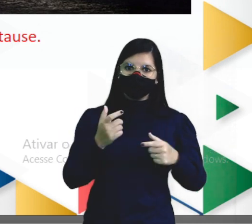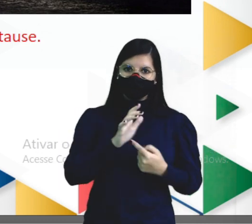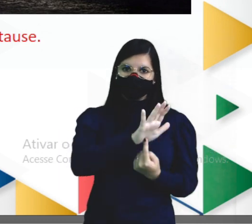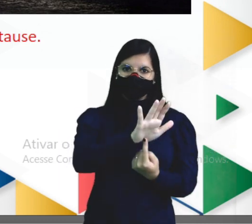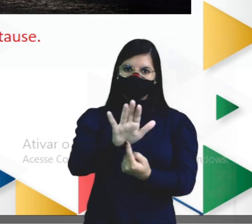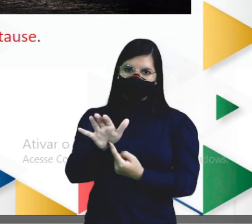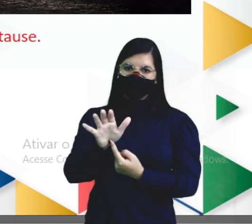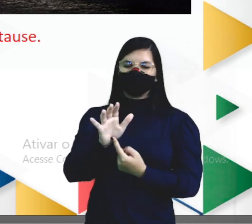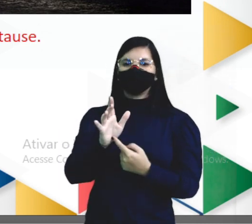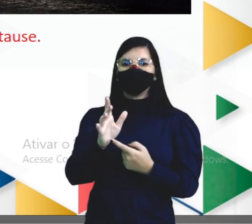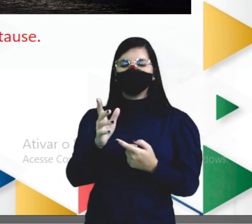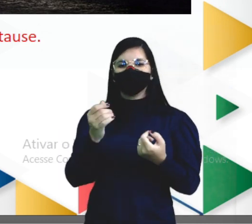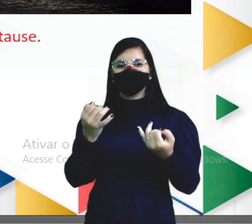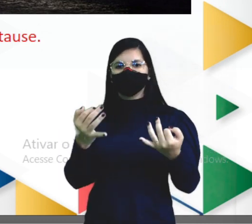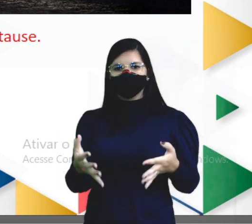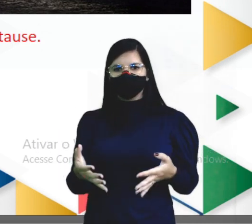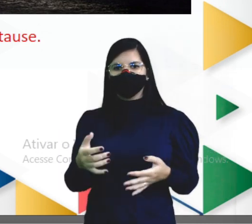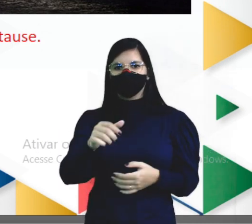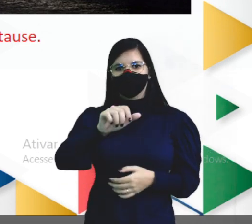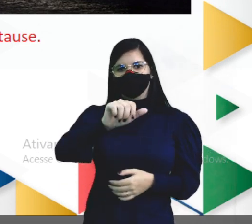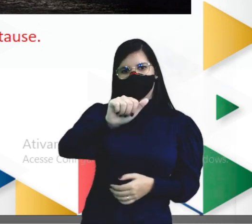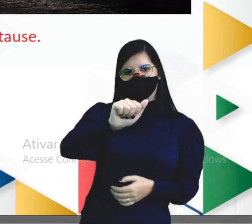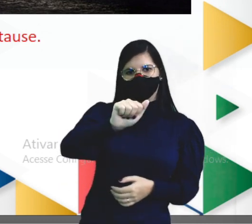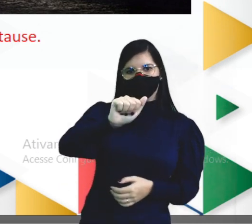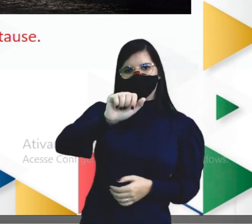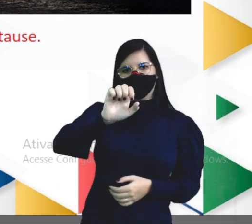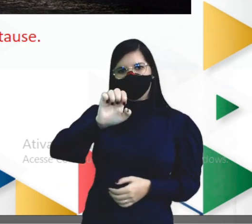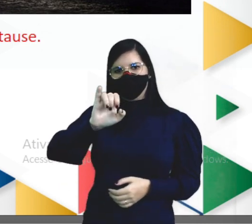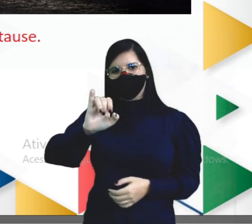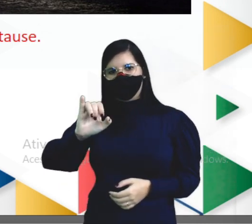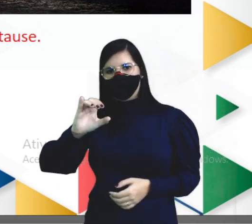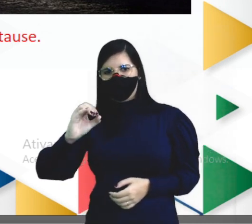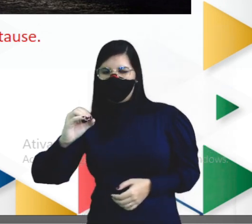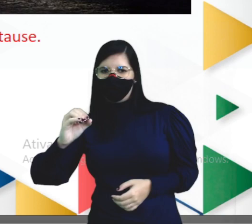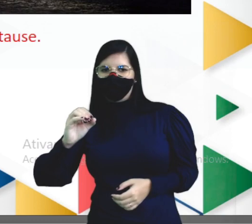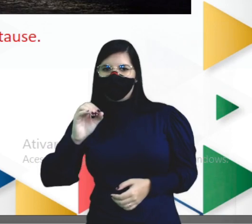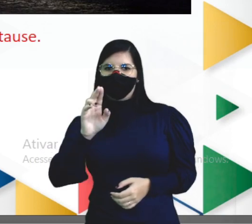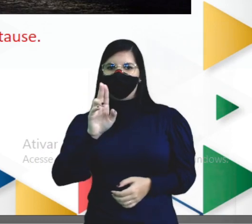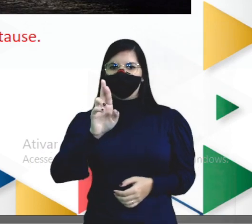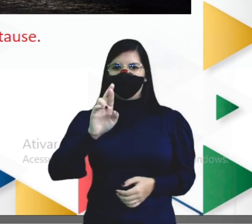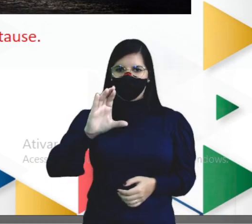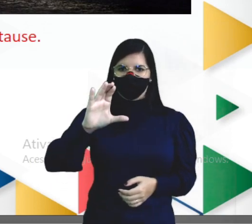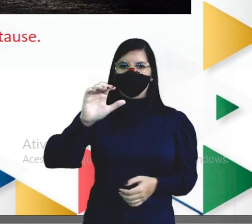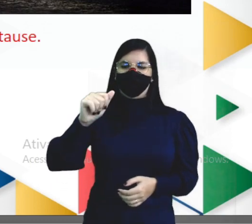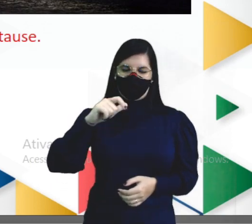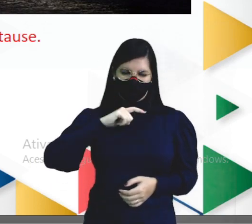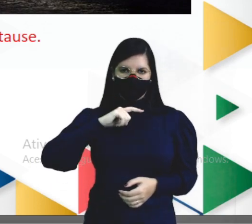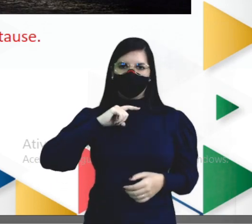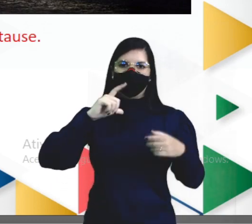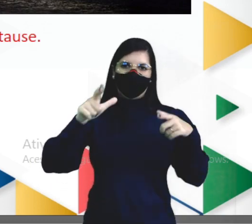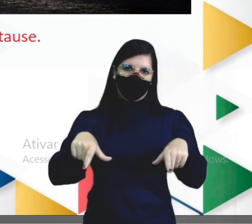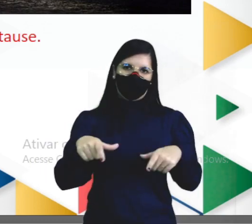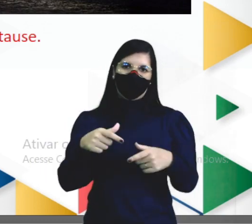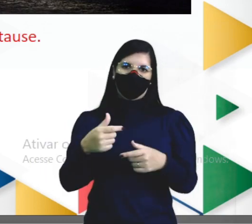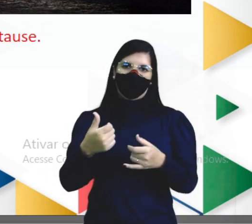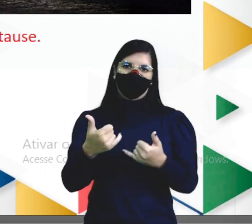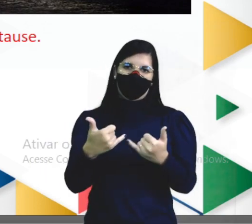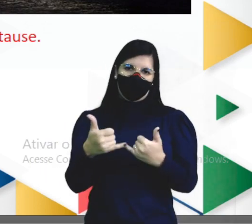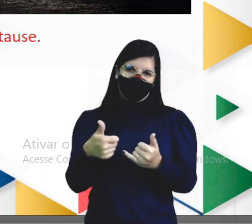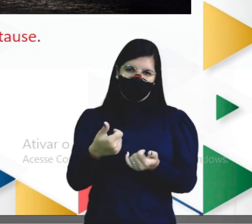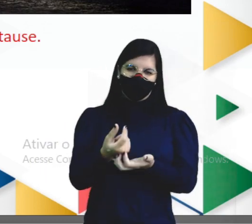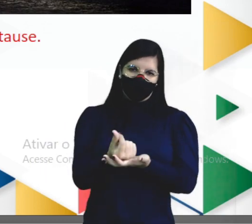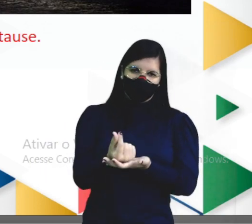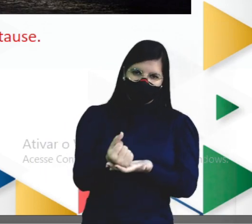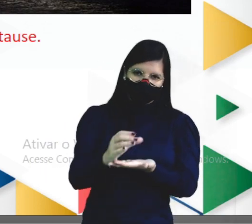que falava um pouquinho, era, se eu não me engano, era A.E.I.O. Urca, né? Que falou desse momento, né? Que existia esse cassino na Urca e quando ele foi proibido,